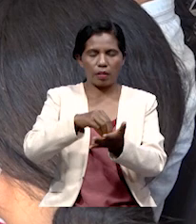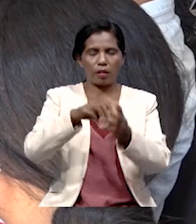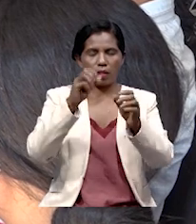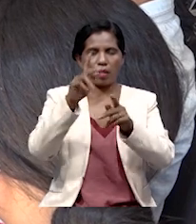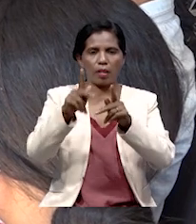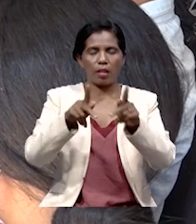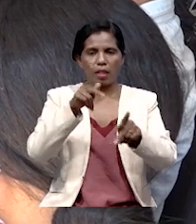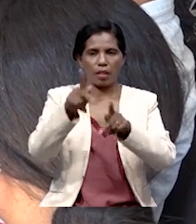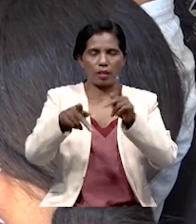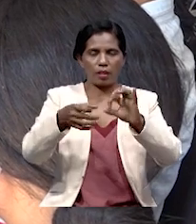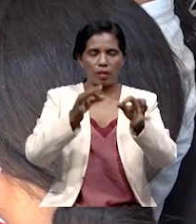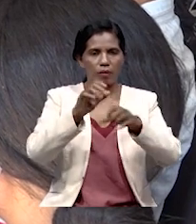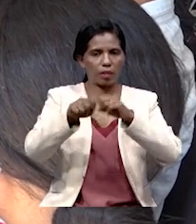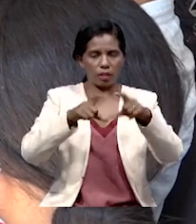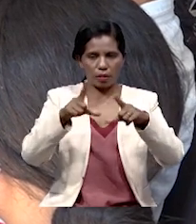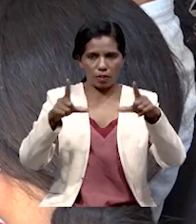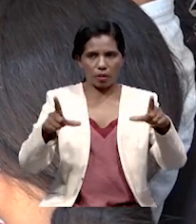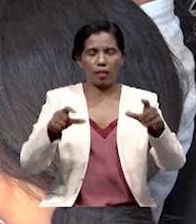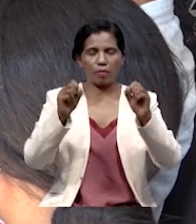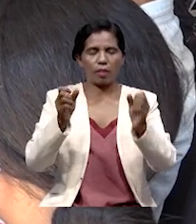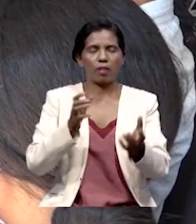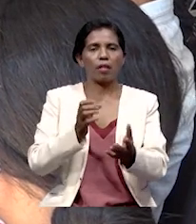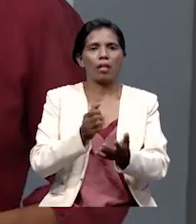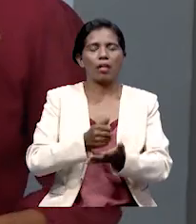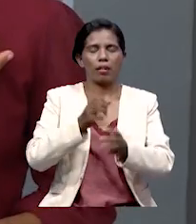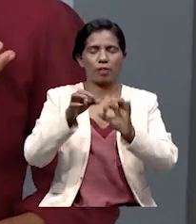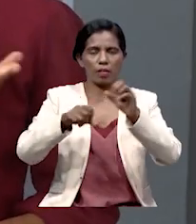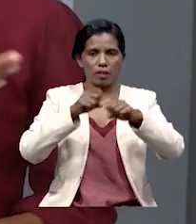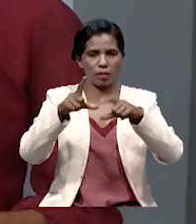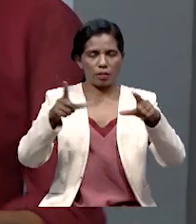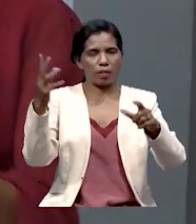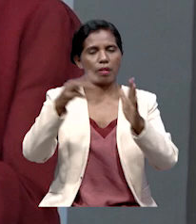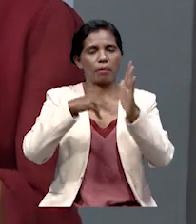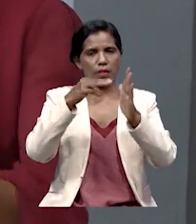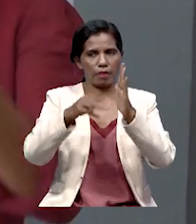ho traduktor hori bele halo gestual iha media.